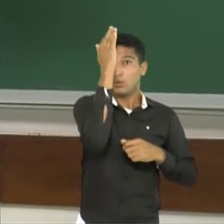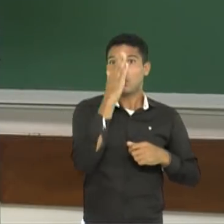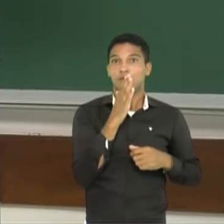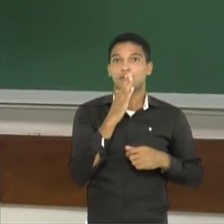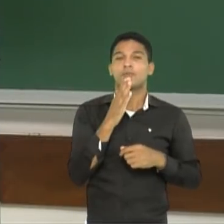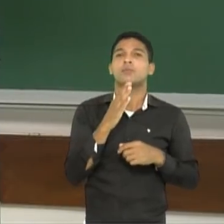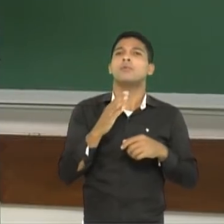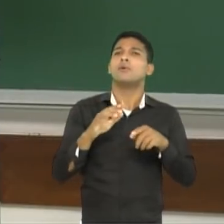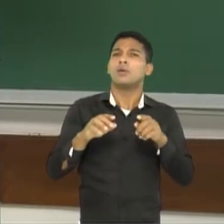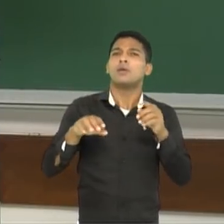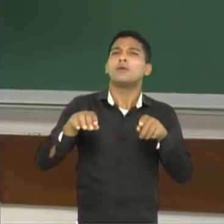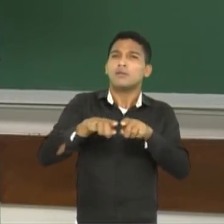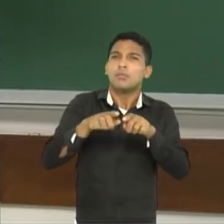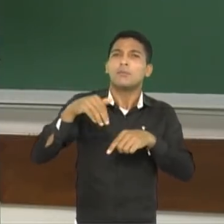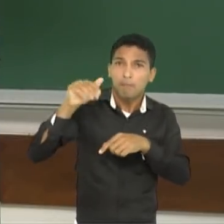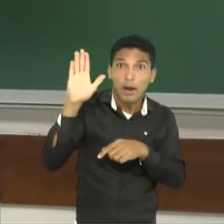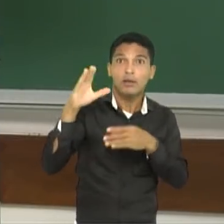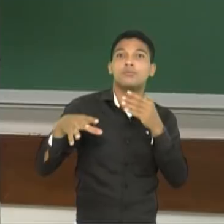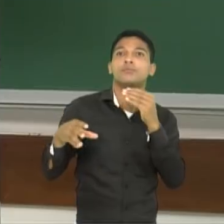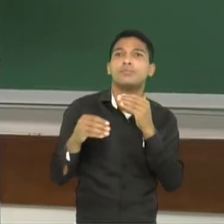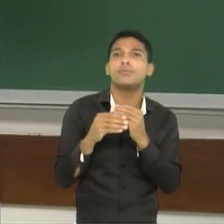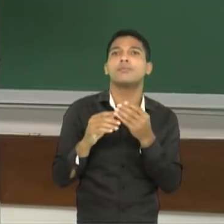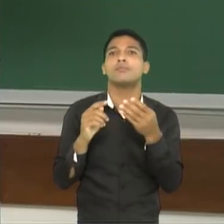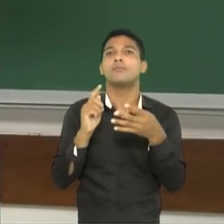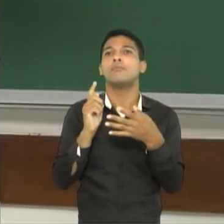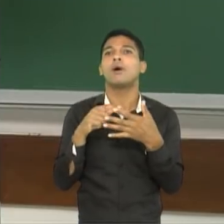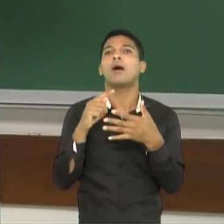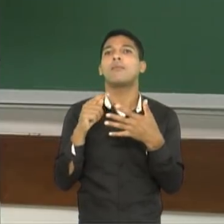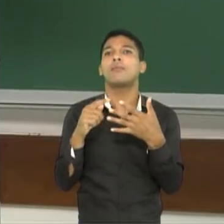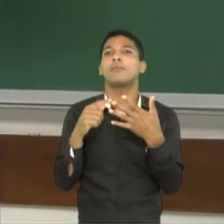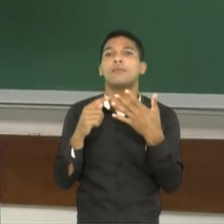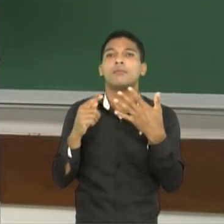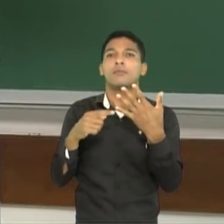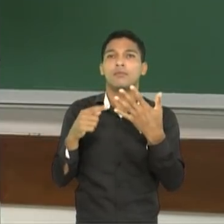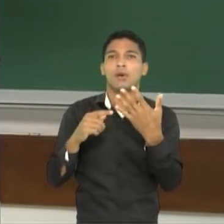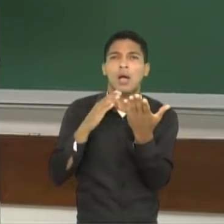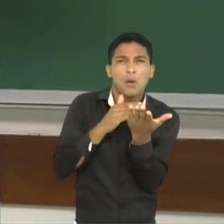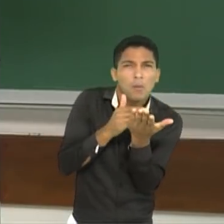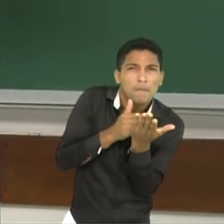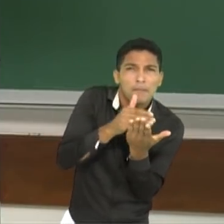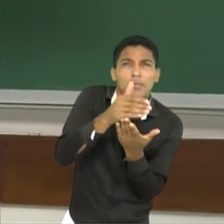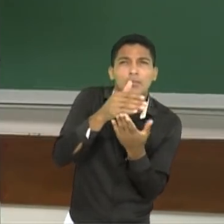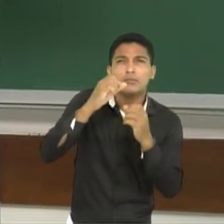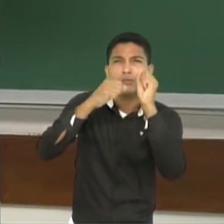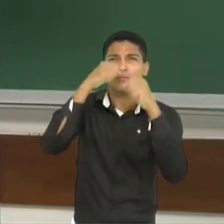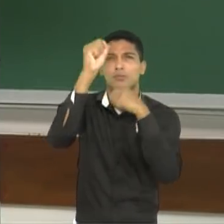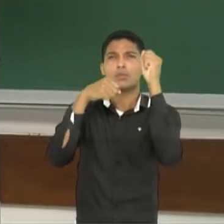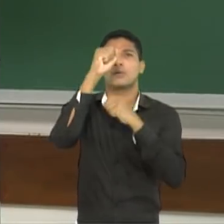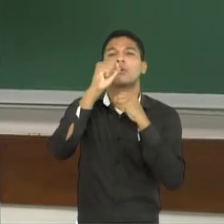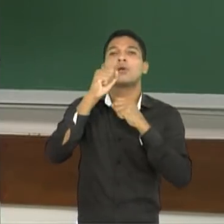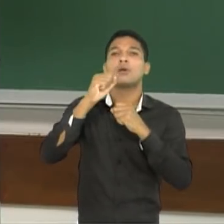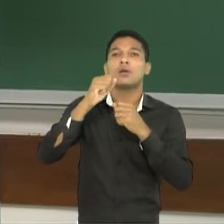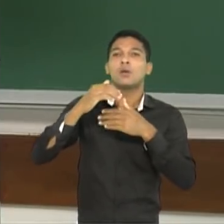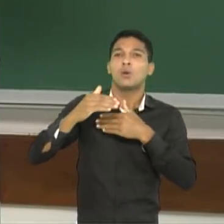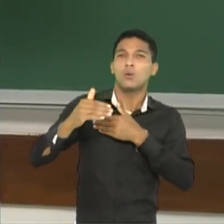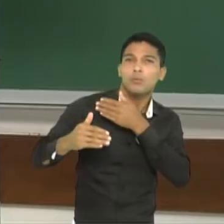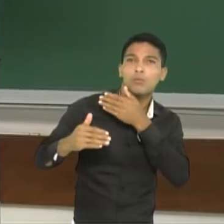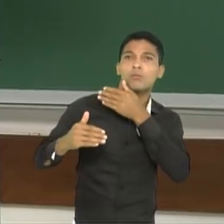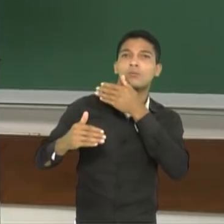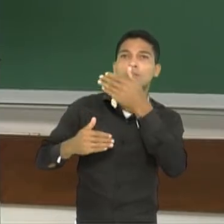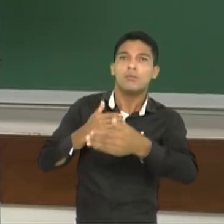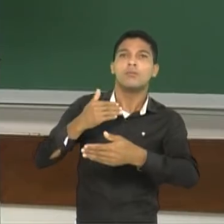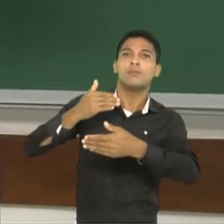esse processo inicial ali, ele vai fazer com que, com o passar do tempo, as indústrias vão ganhando